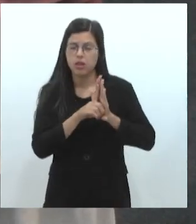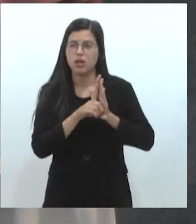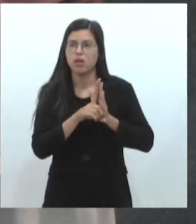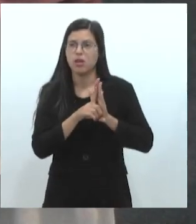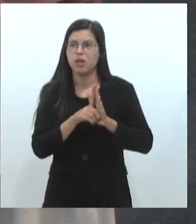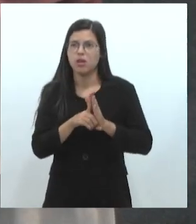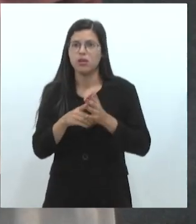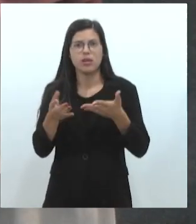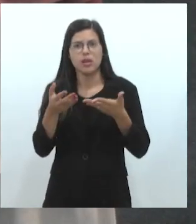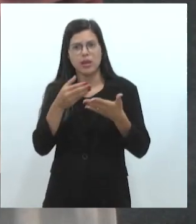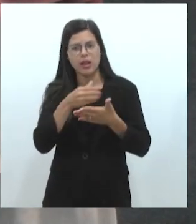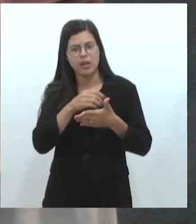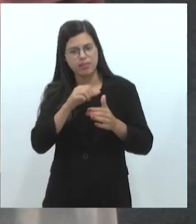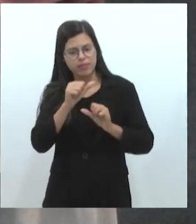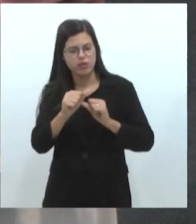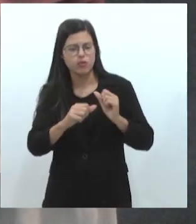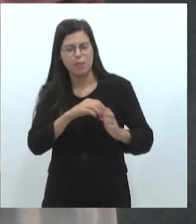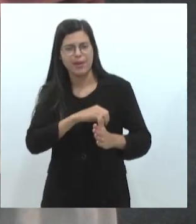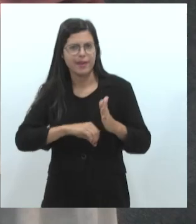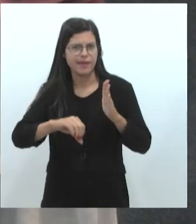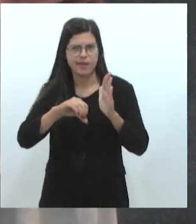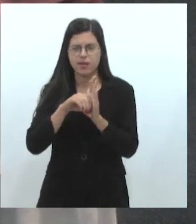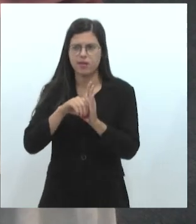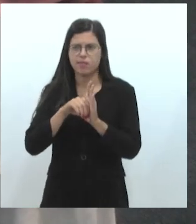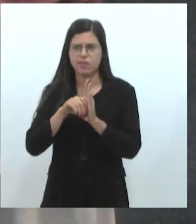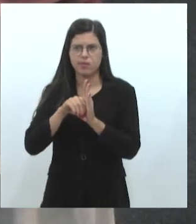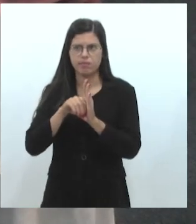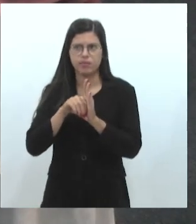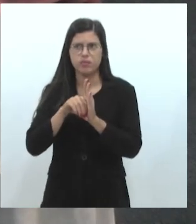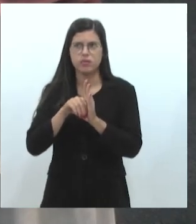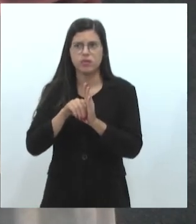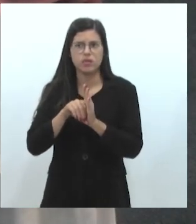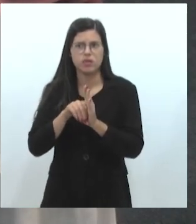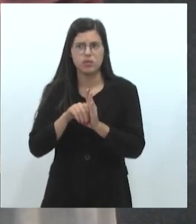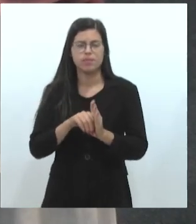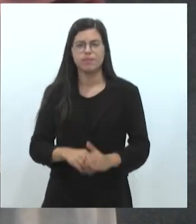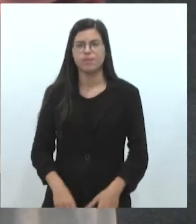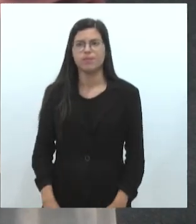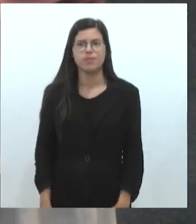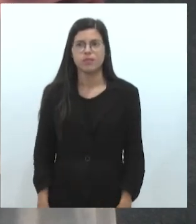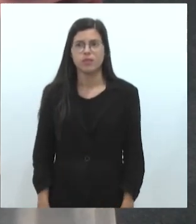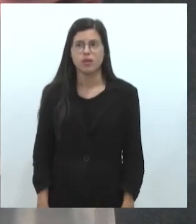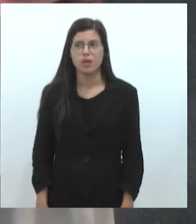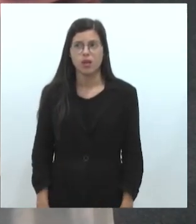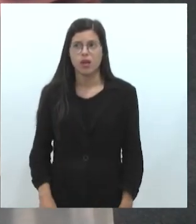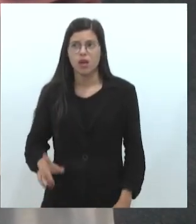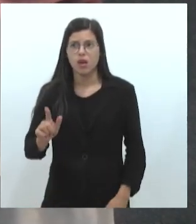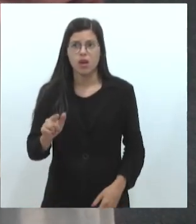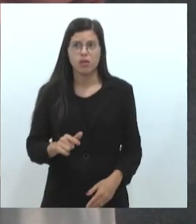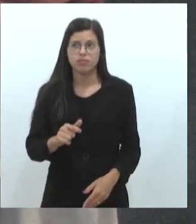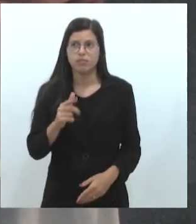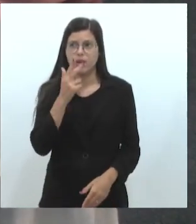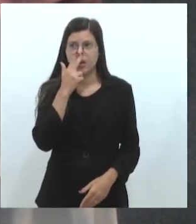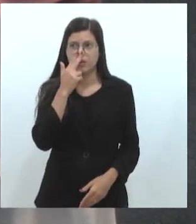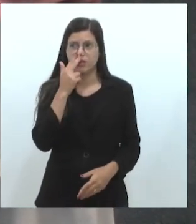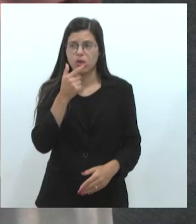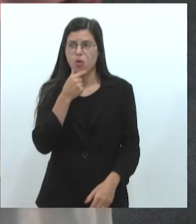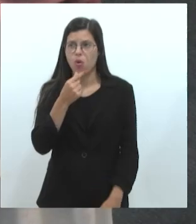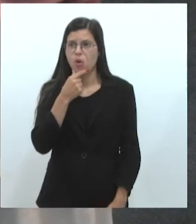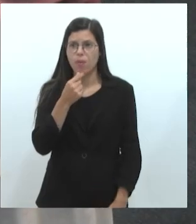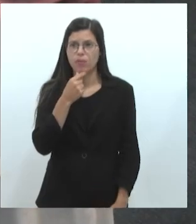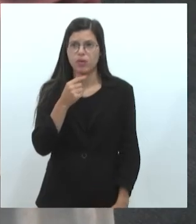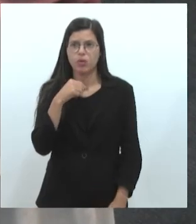criminalizar isso é verdadeiramente de autoria de homens que não engravidam. Então